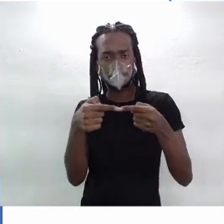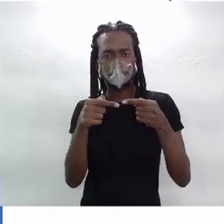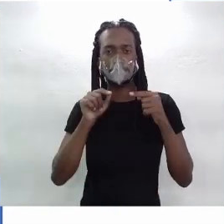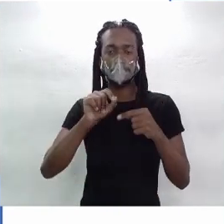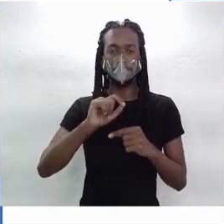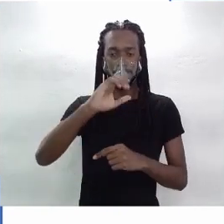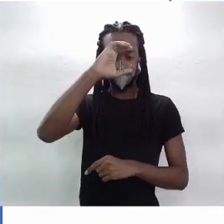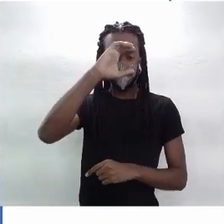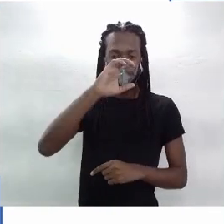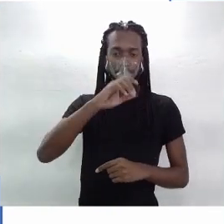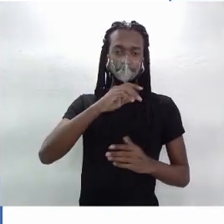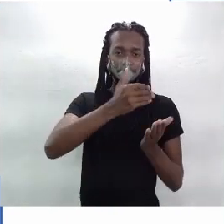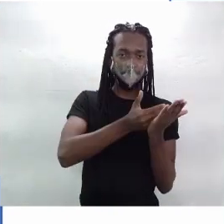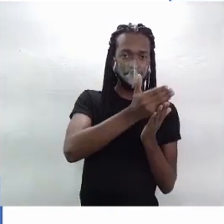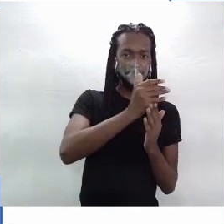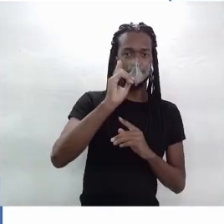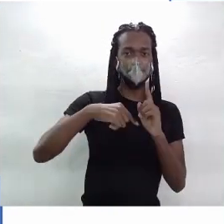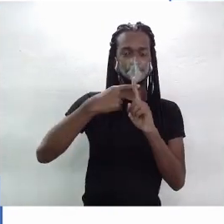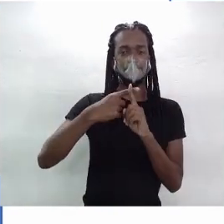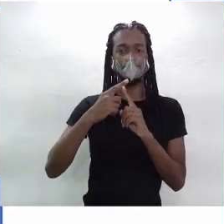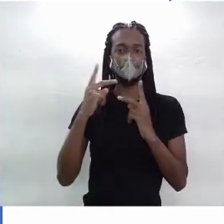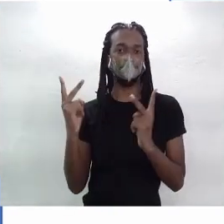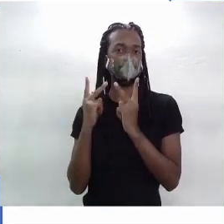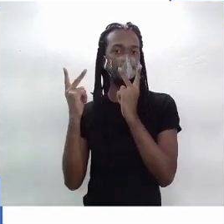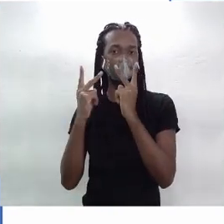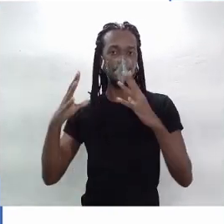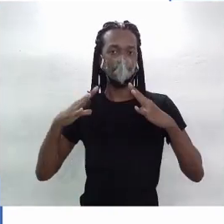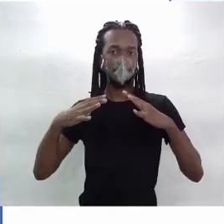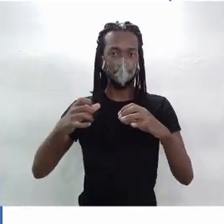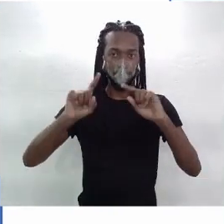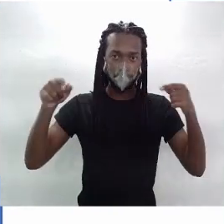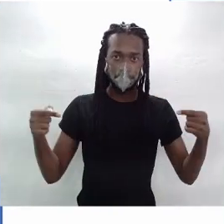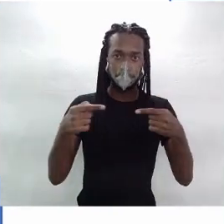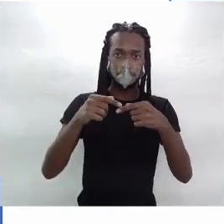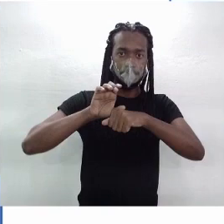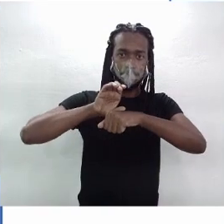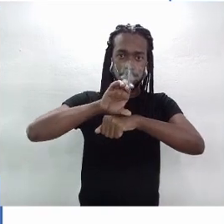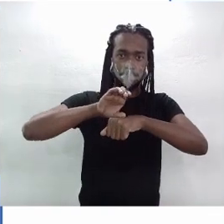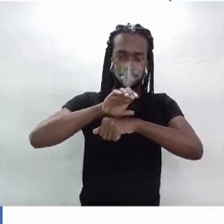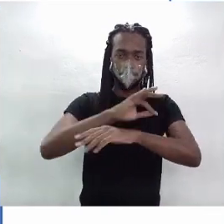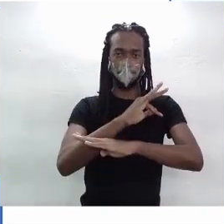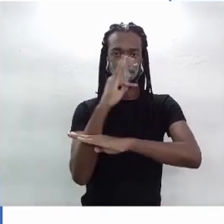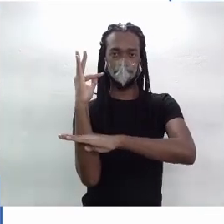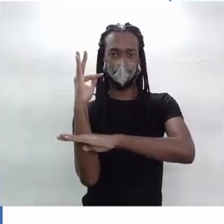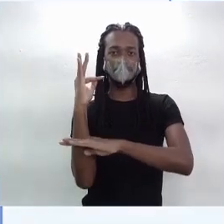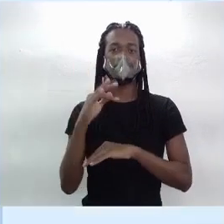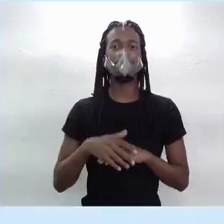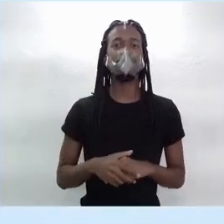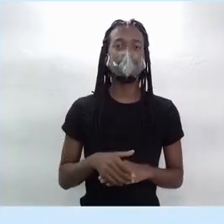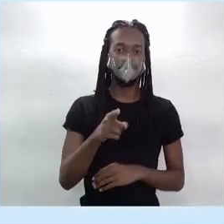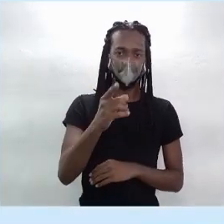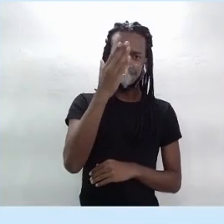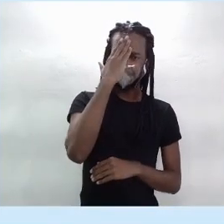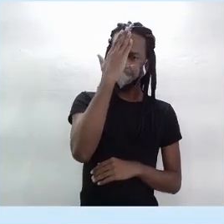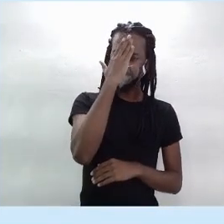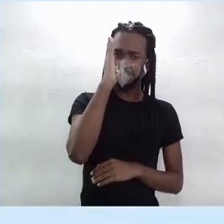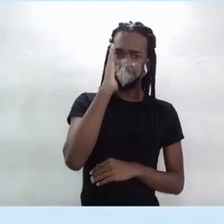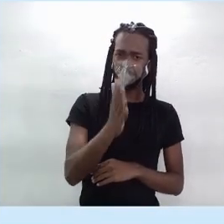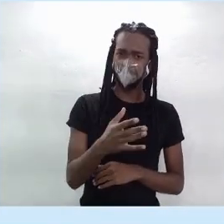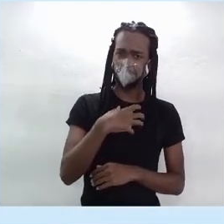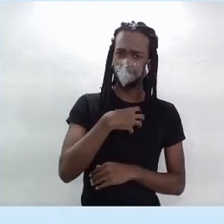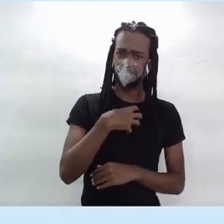valores éticos, conforme assegura a Constituição Federal. Já deu para